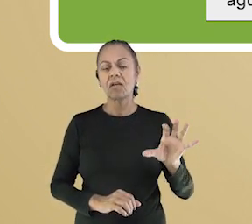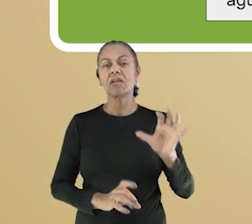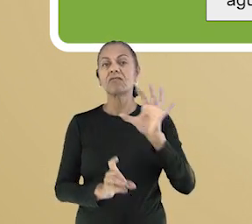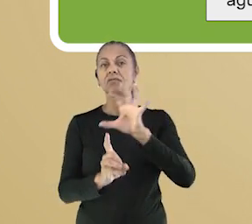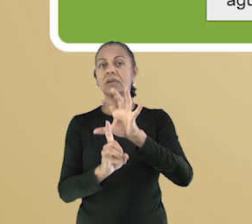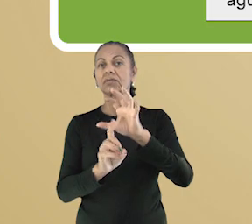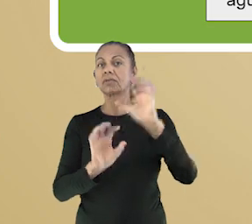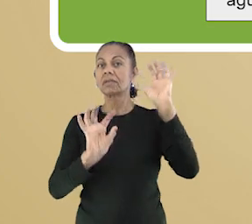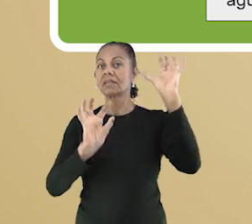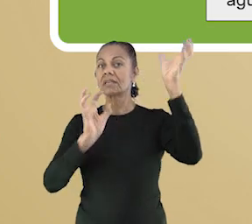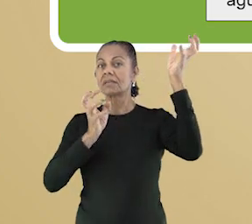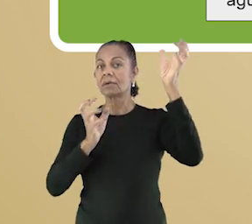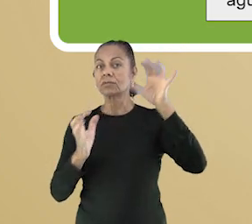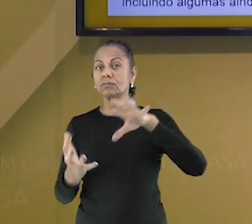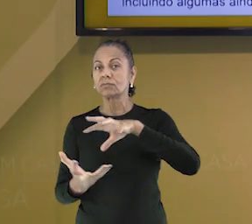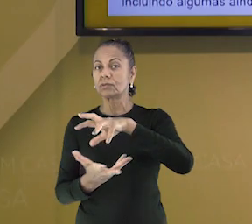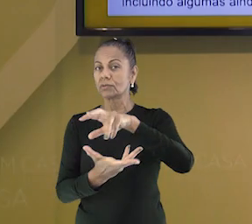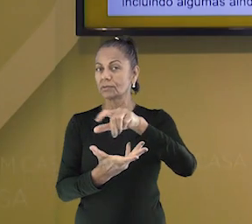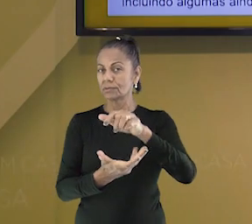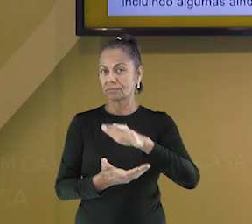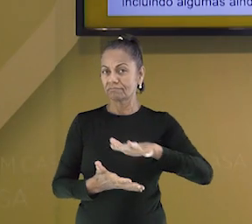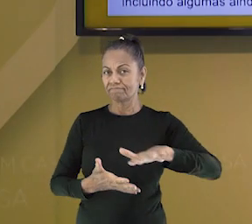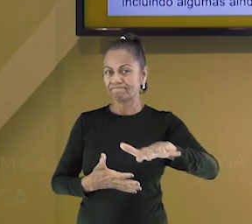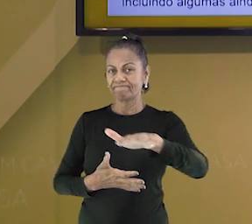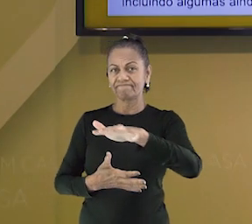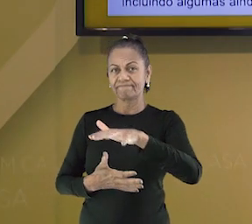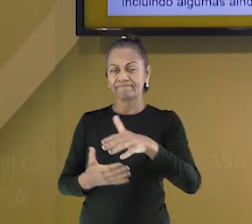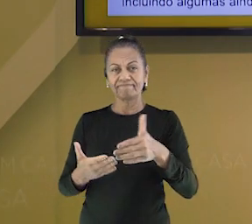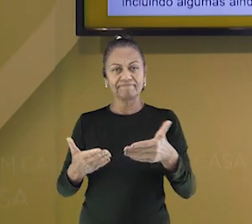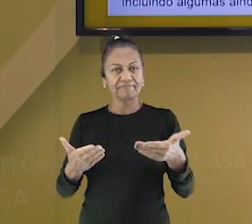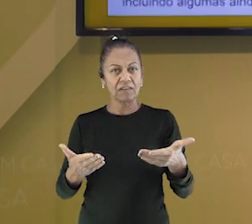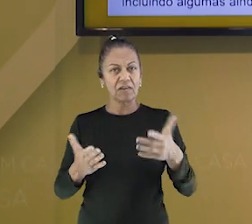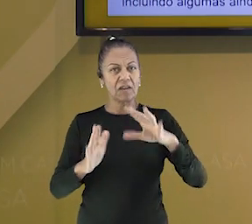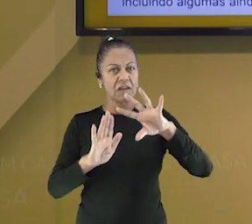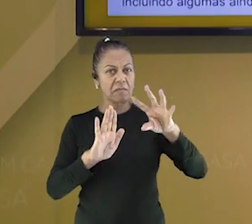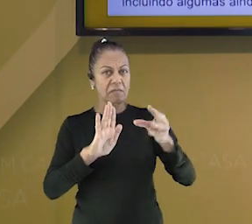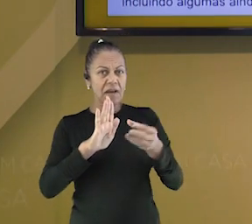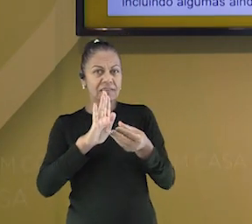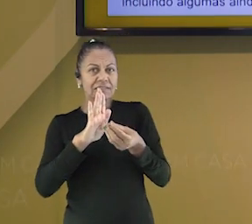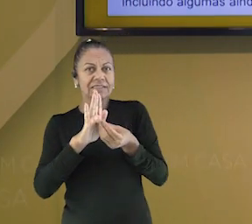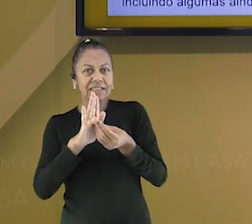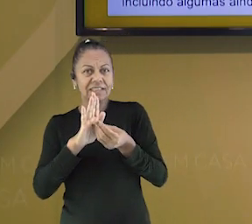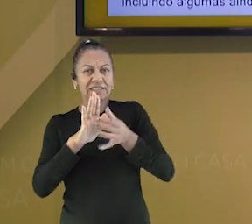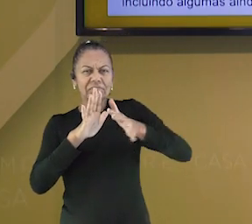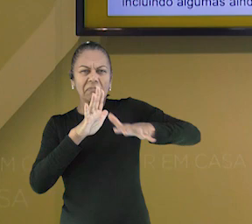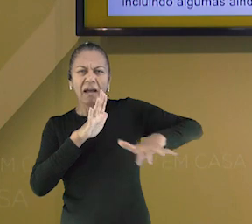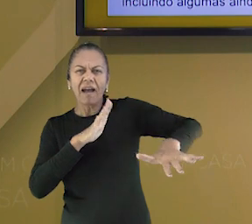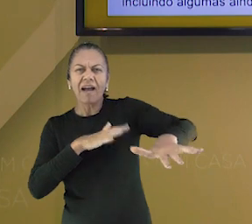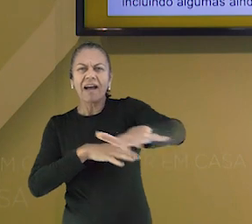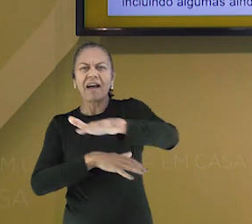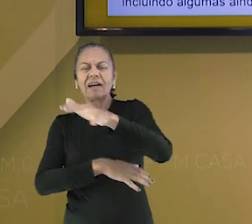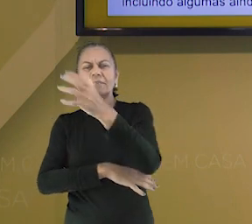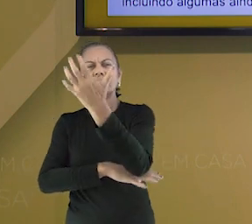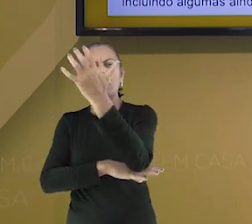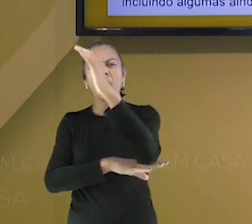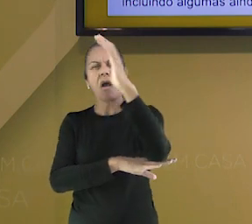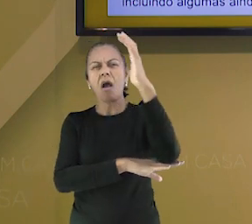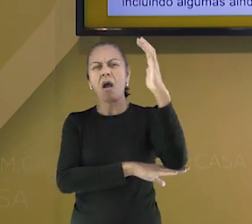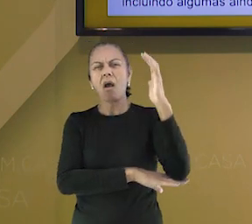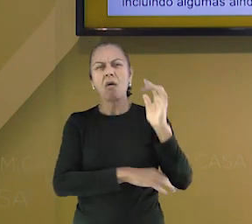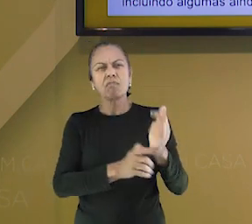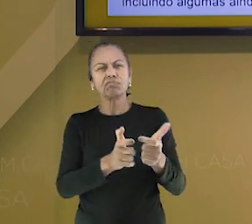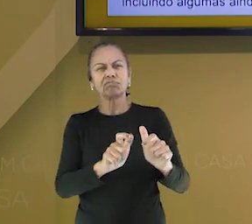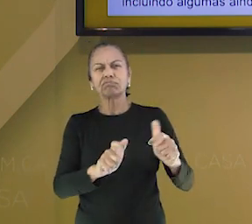o clima de todo o planeta. Se não for o bastante, a Amazônia também guarda a maior biodiversidade do nosso